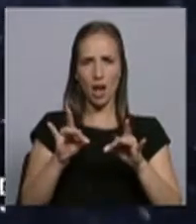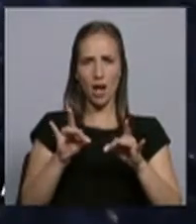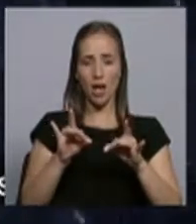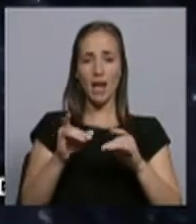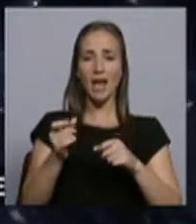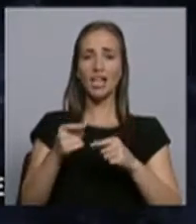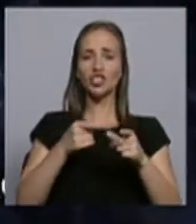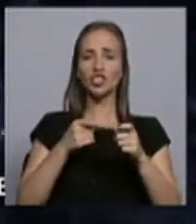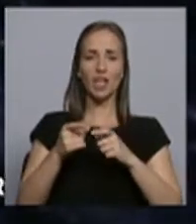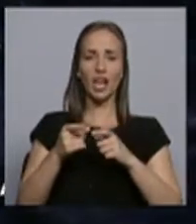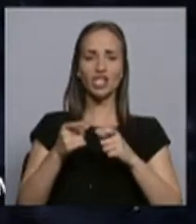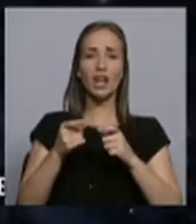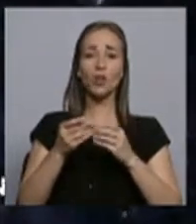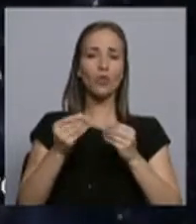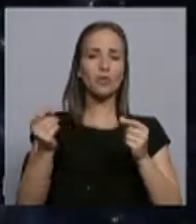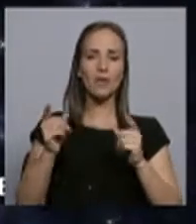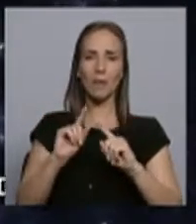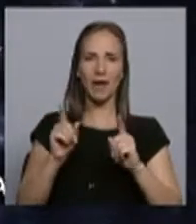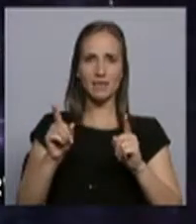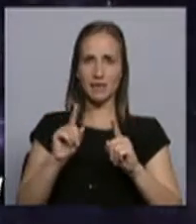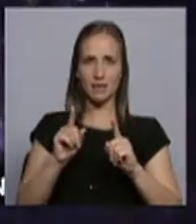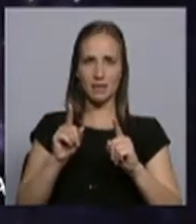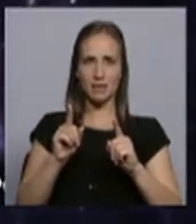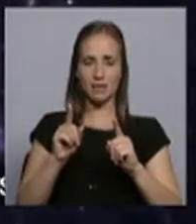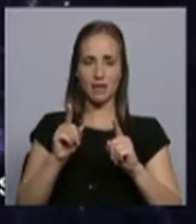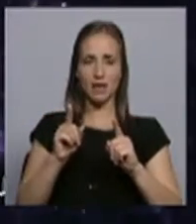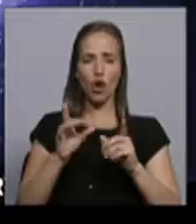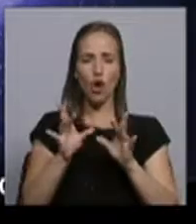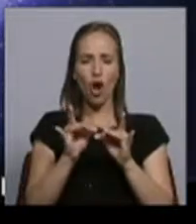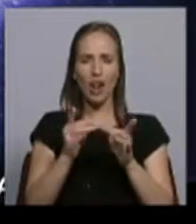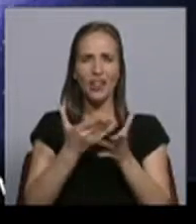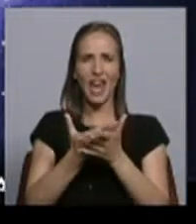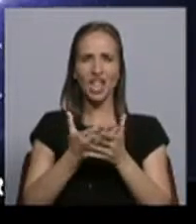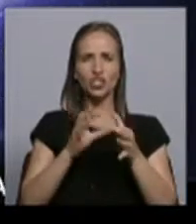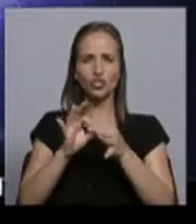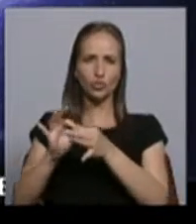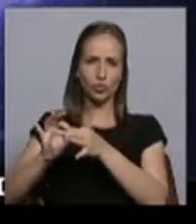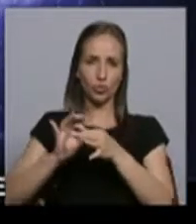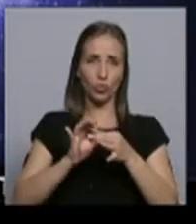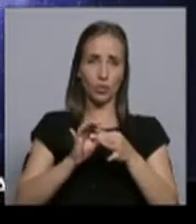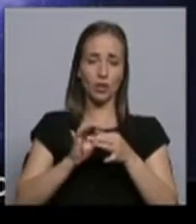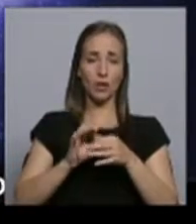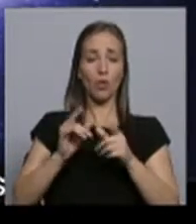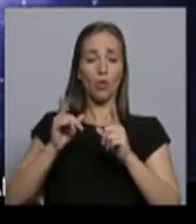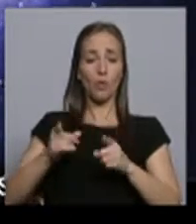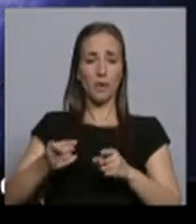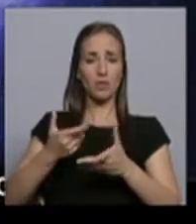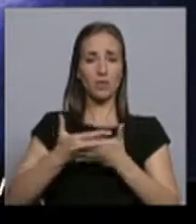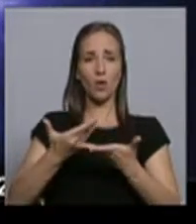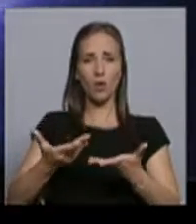não desapareçam, não fujam das próprias galáxias e, portanto, é uma cola que dá estrutura e que está presente desde o início das estrelas e ao longo da sua